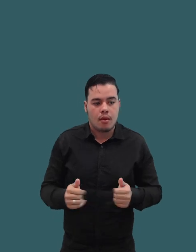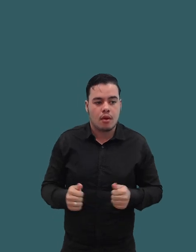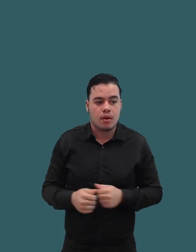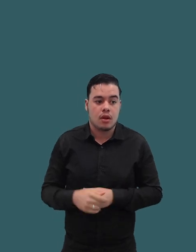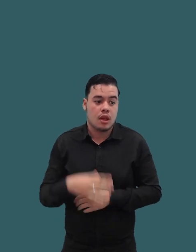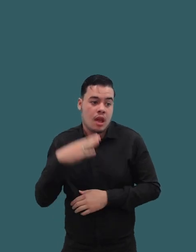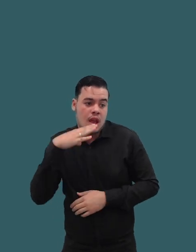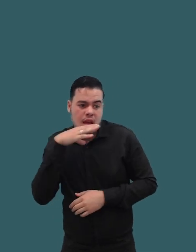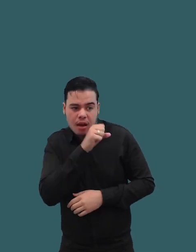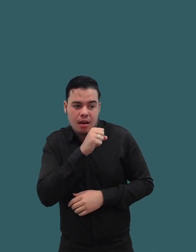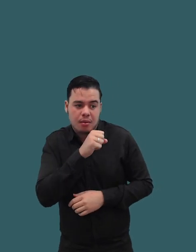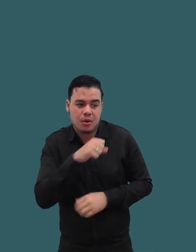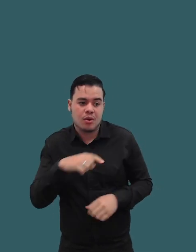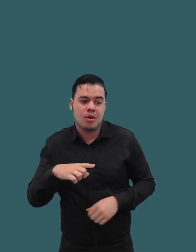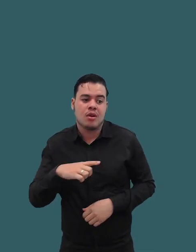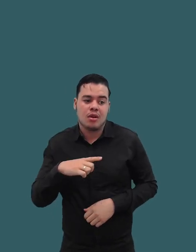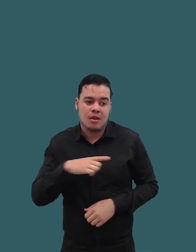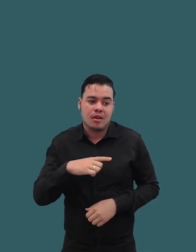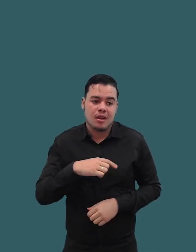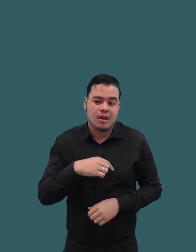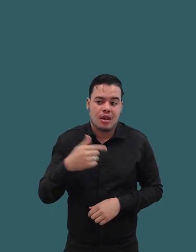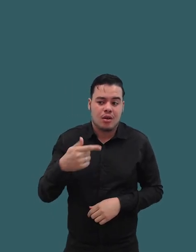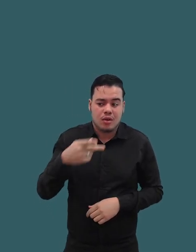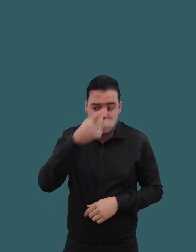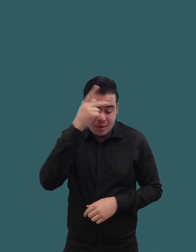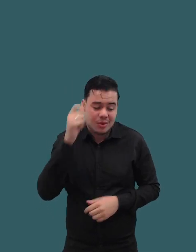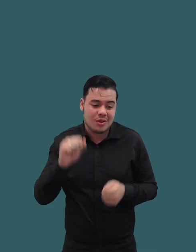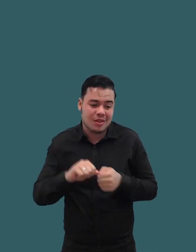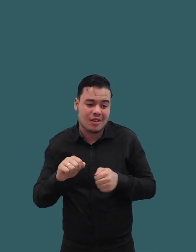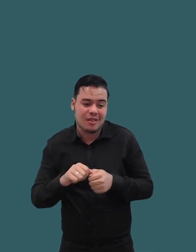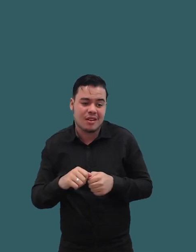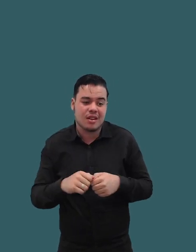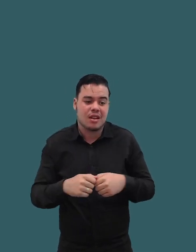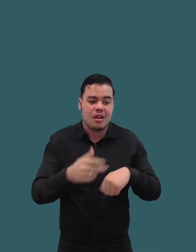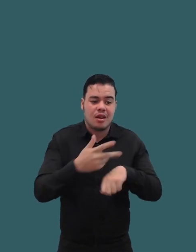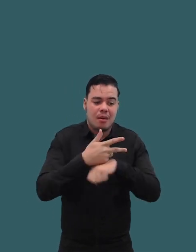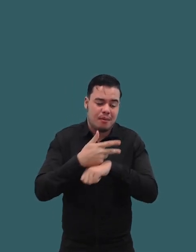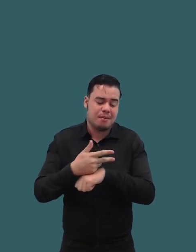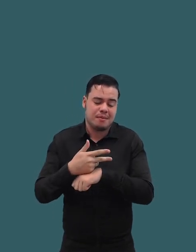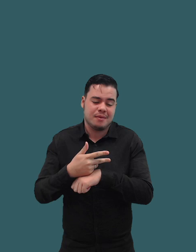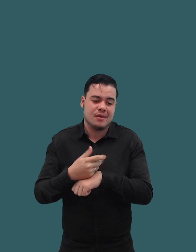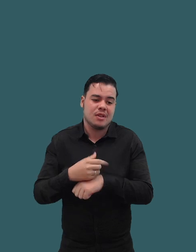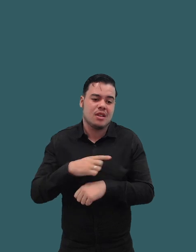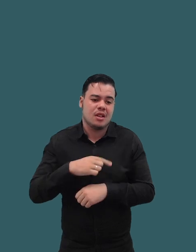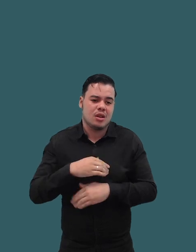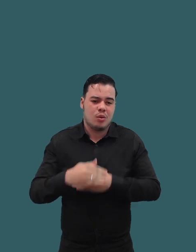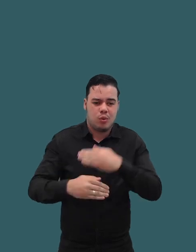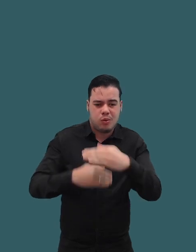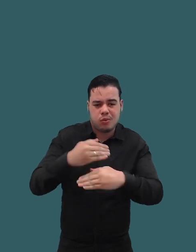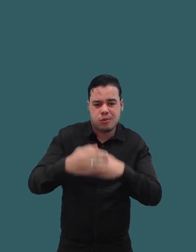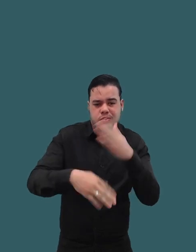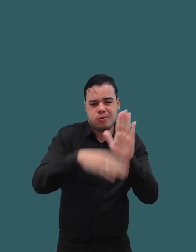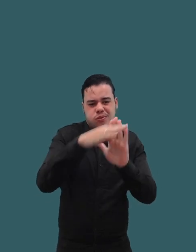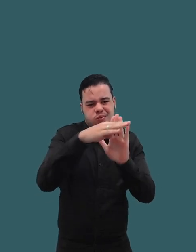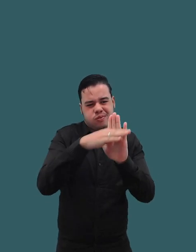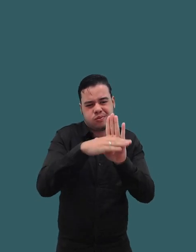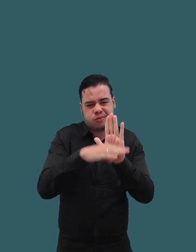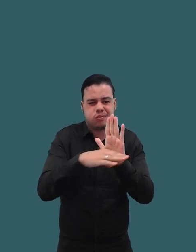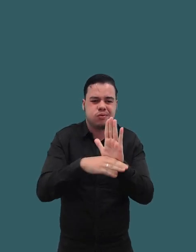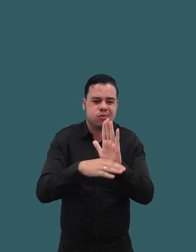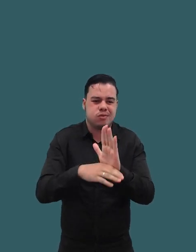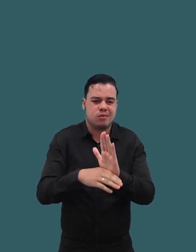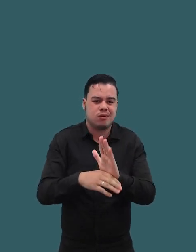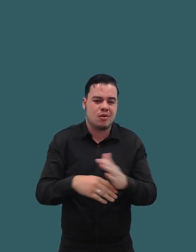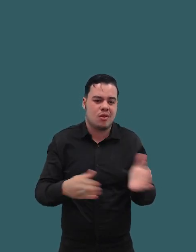seja breve, porque depois a gente tem outra querida que vai fazer a nossa conferência de abertura. A gente tem uma longa programação aqui ao longo da manhã. Muito obrigada e sejam